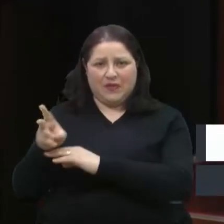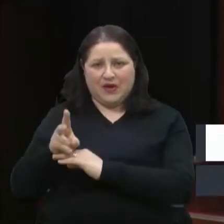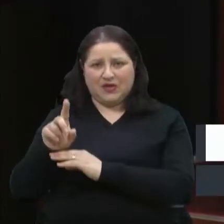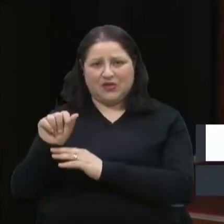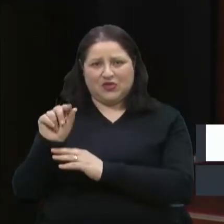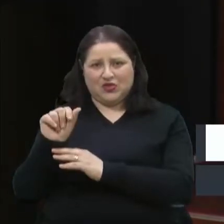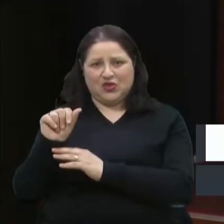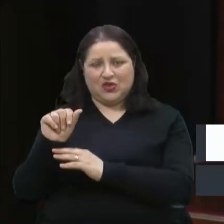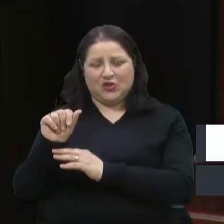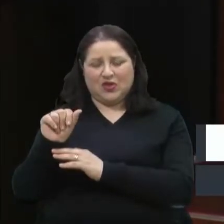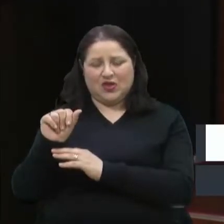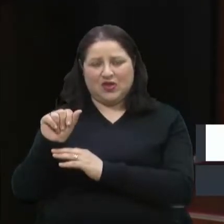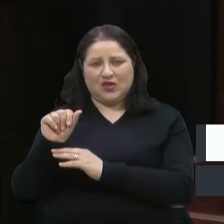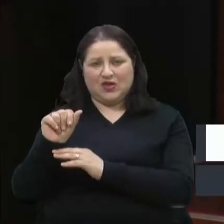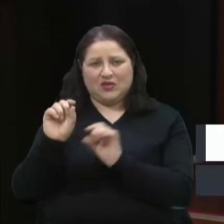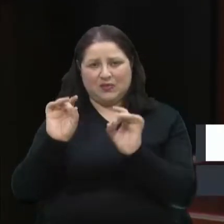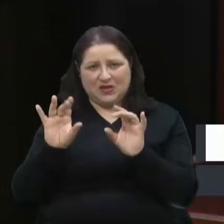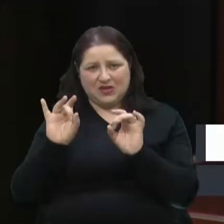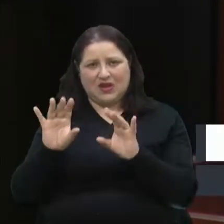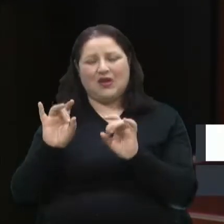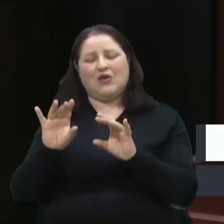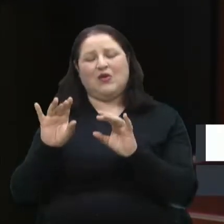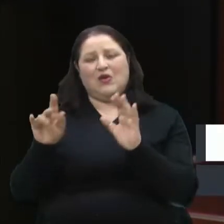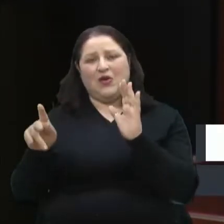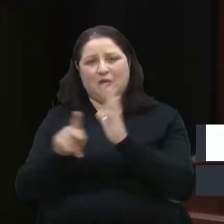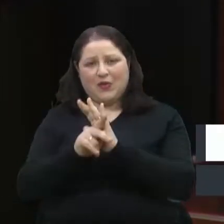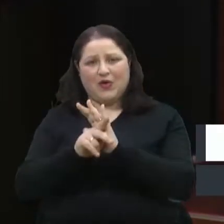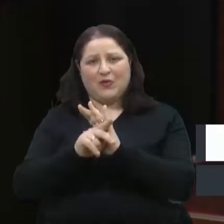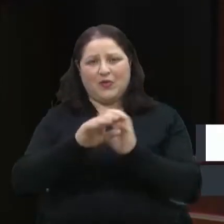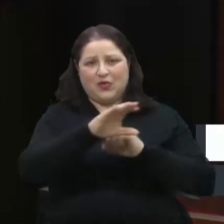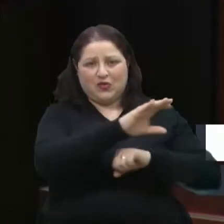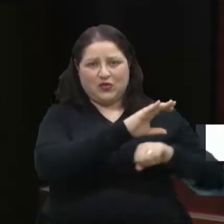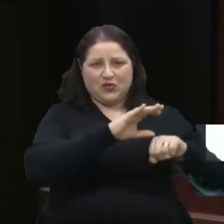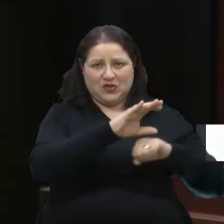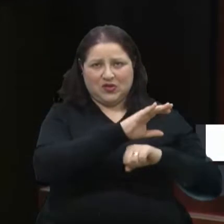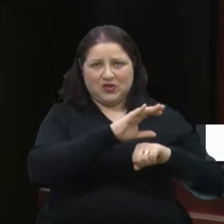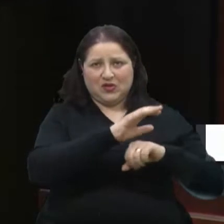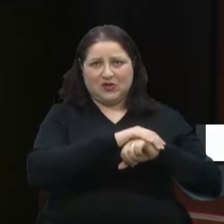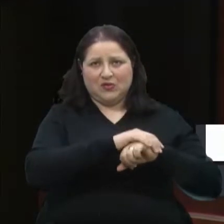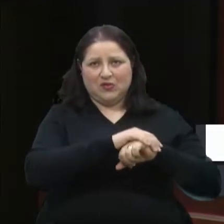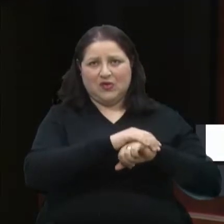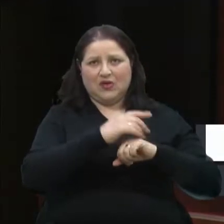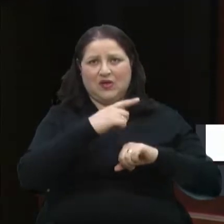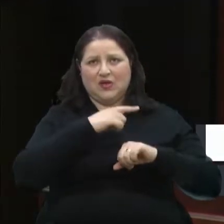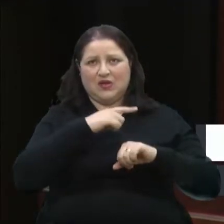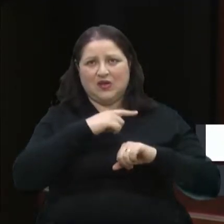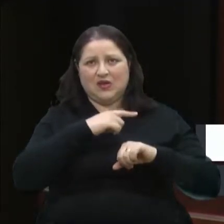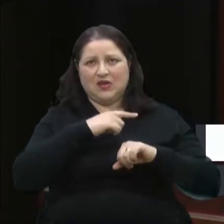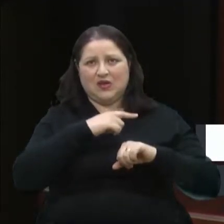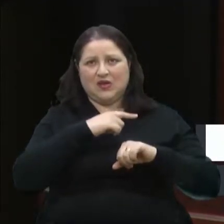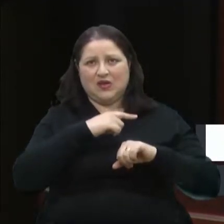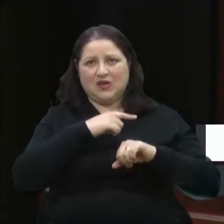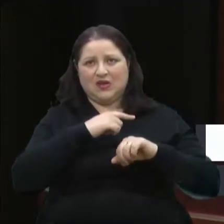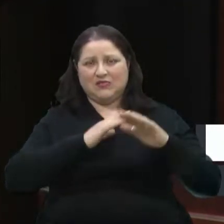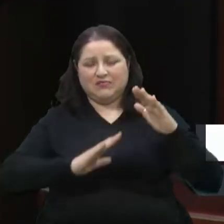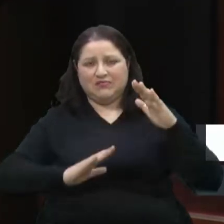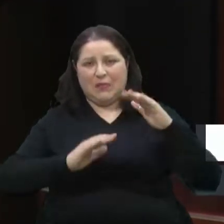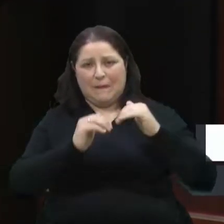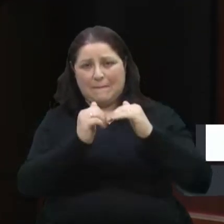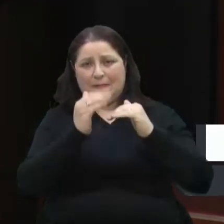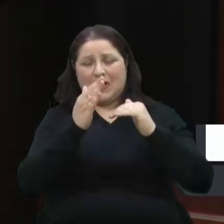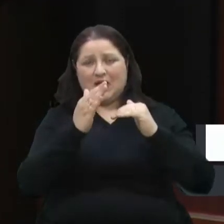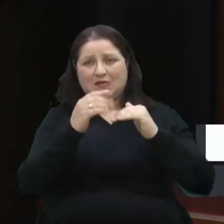forma tradicional prevista na Constituição, como exceção ao teto de gasto, precisa-se justificar